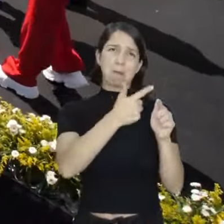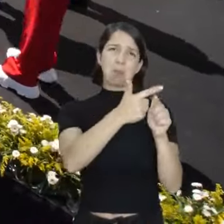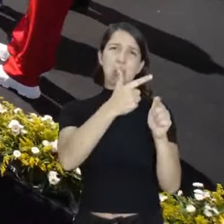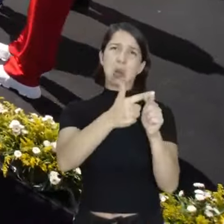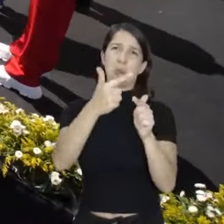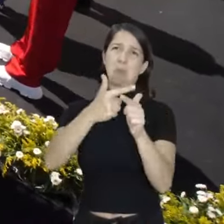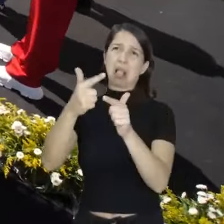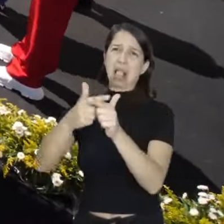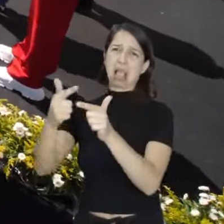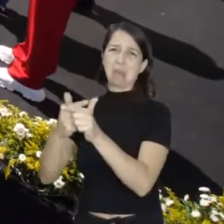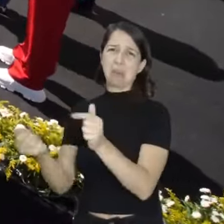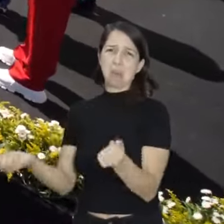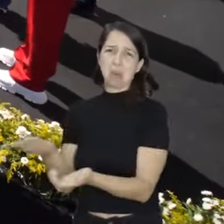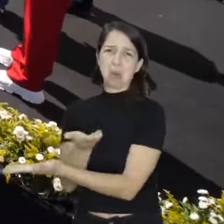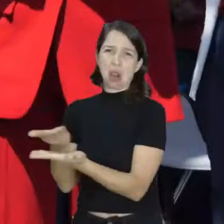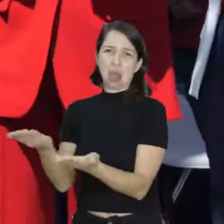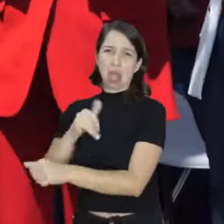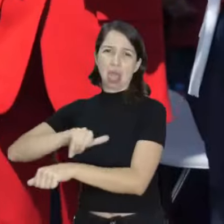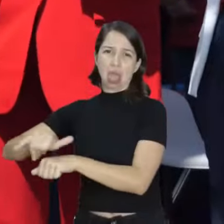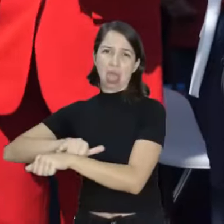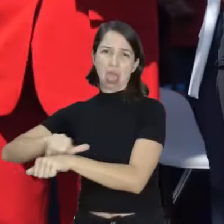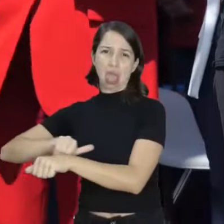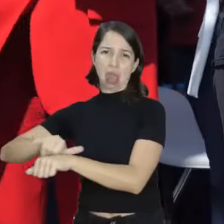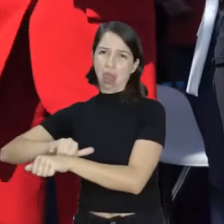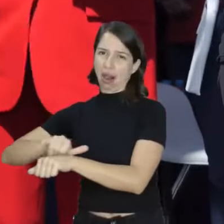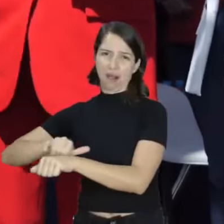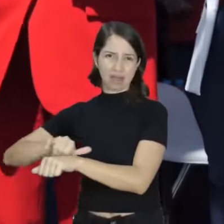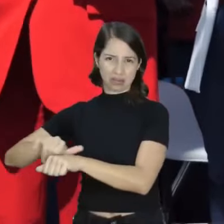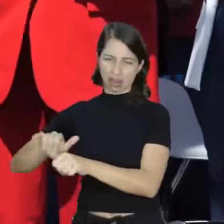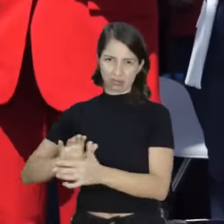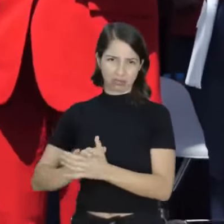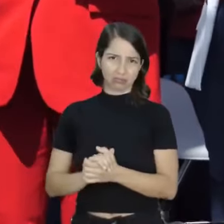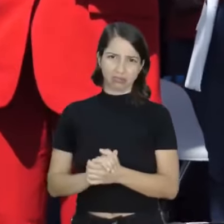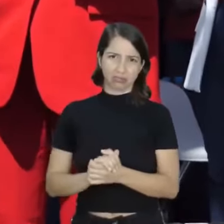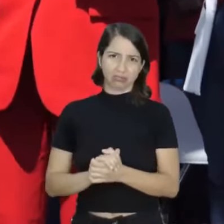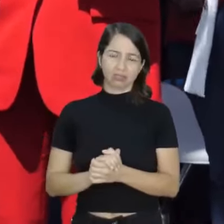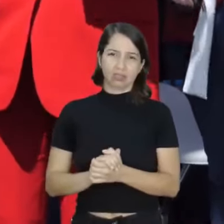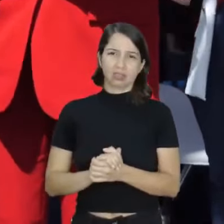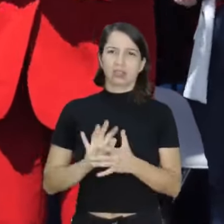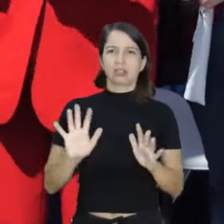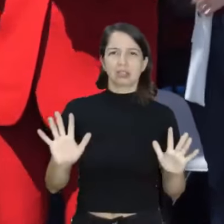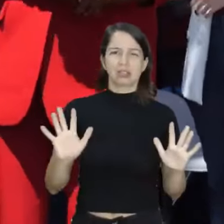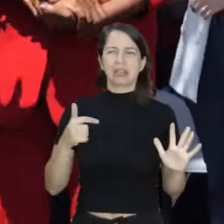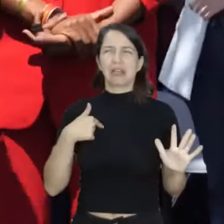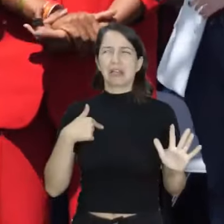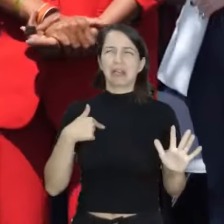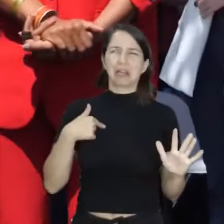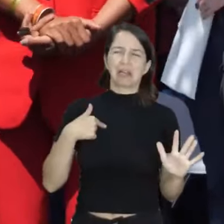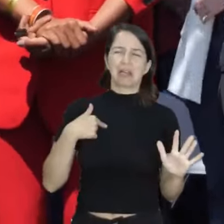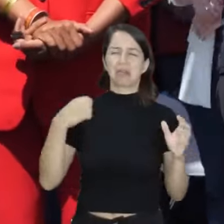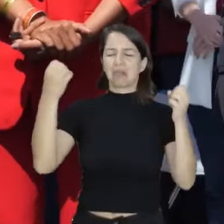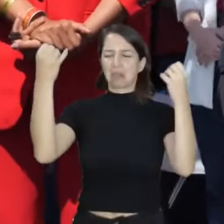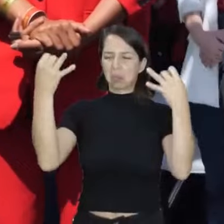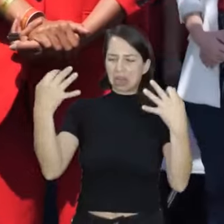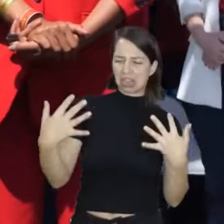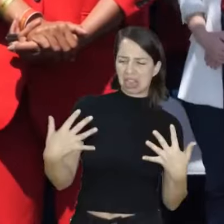porque eu costumava dizer: nunca antes na história do país alguém fez isso, nunca antes na história do país.